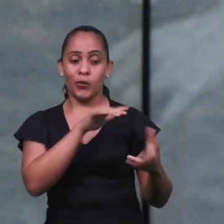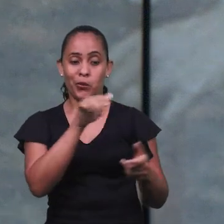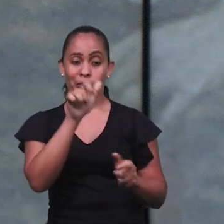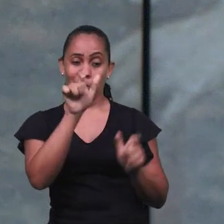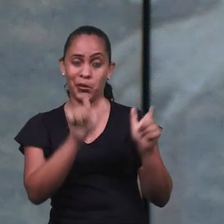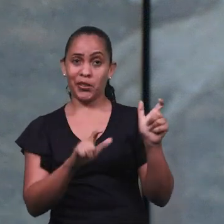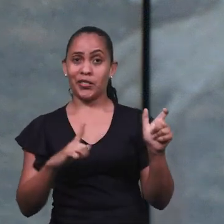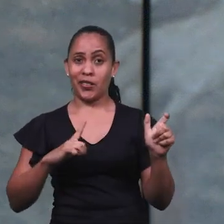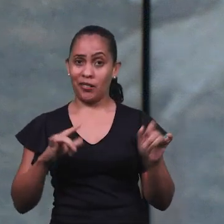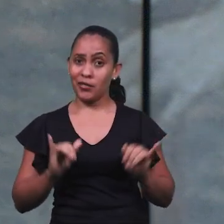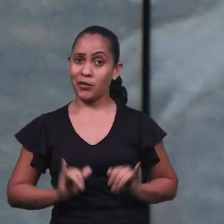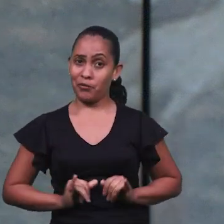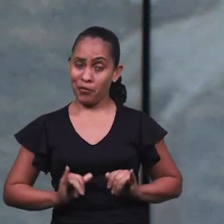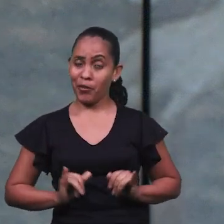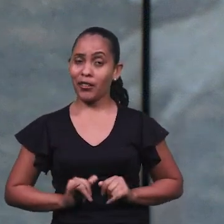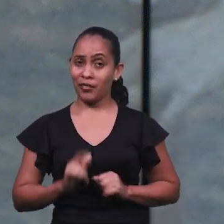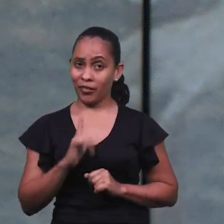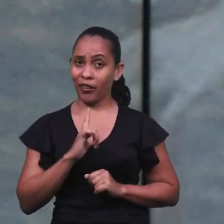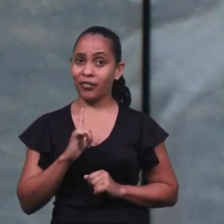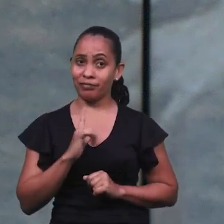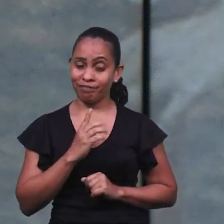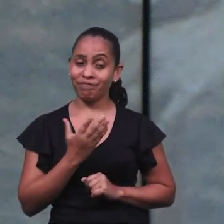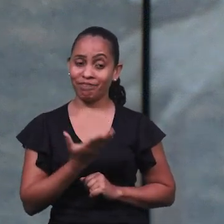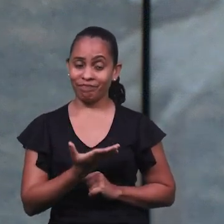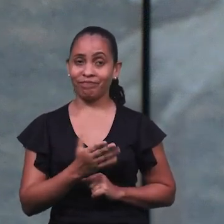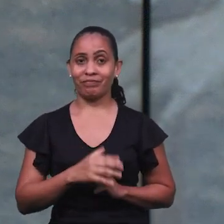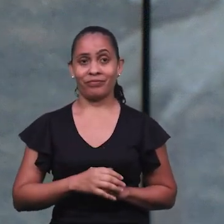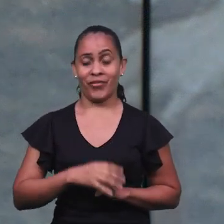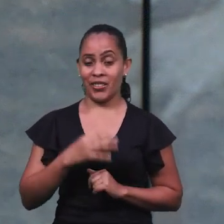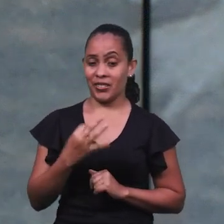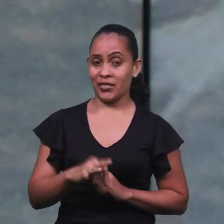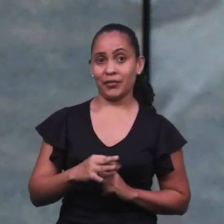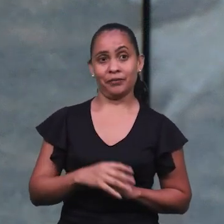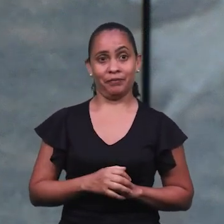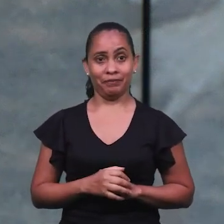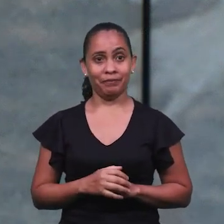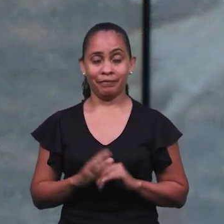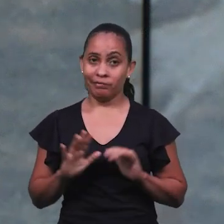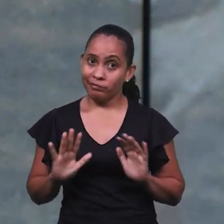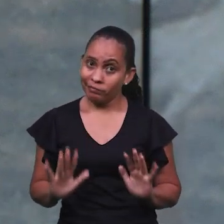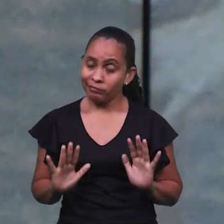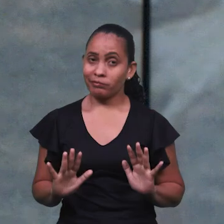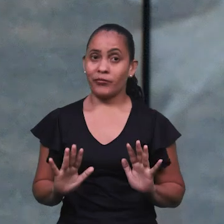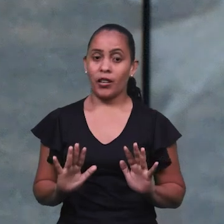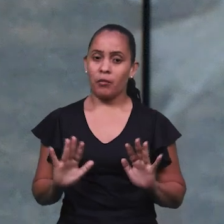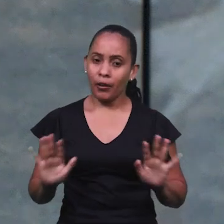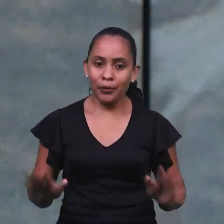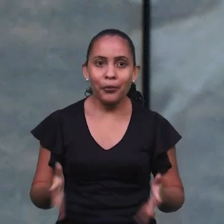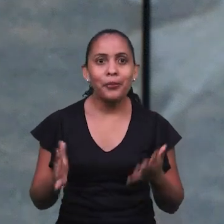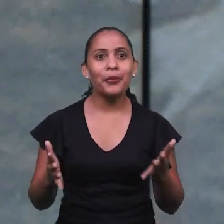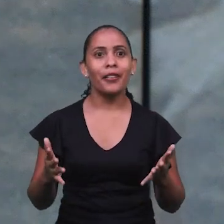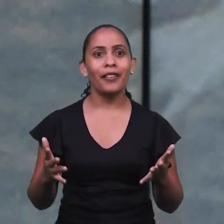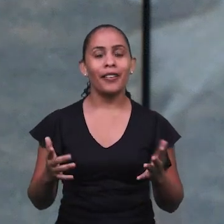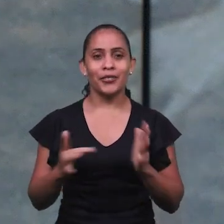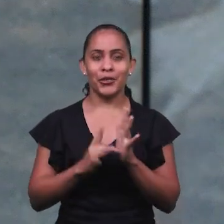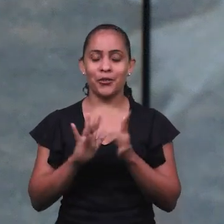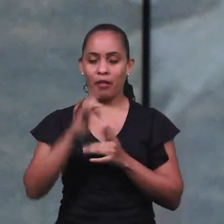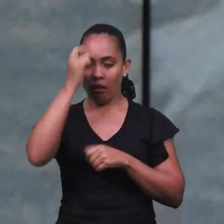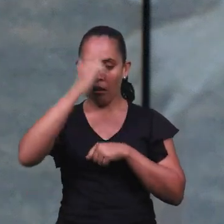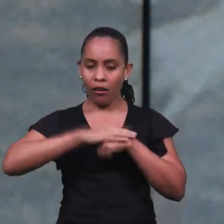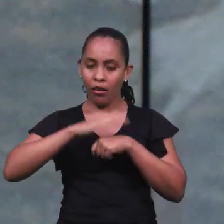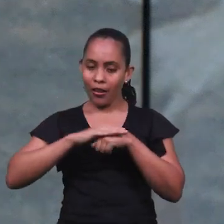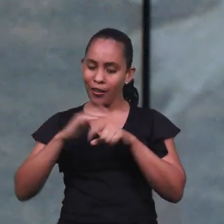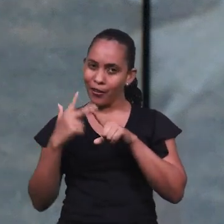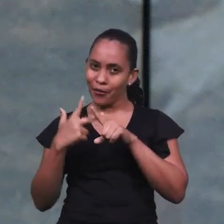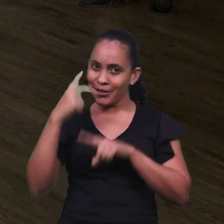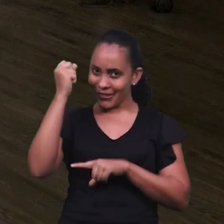tereis aflições. Teremos. Ponto. Afirmativa de Jesus. Né? Mas tem de bom ânimo. Amém. Eu venci o mundo. Glória a Deus. É a